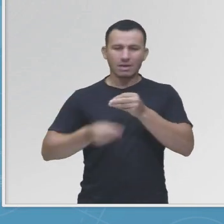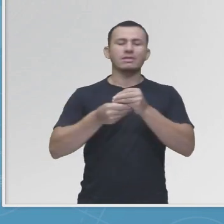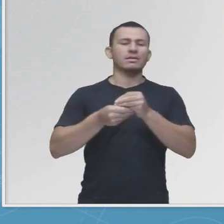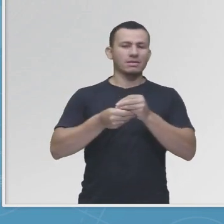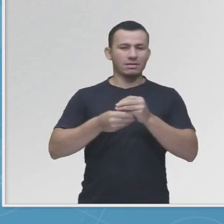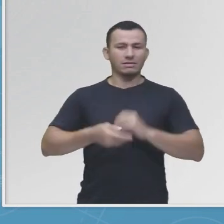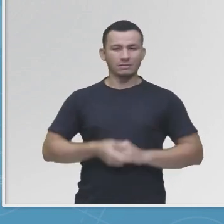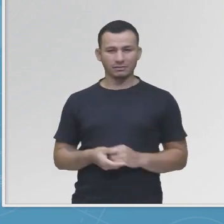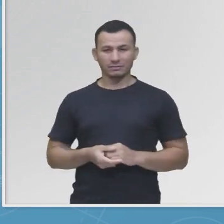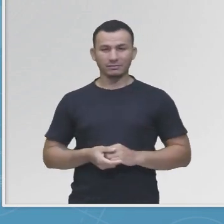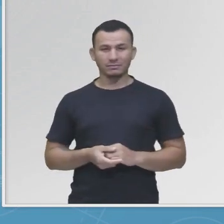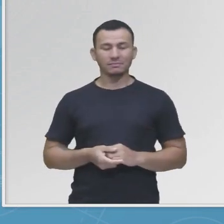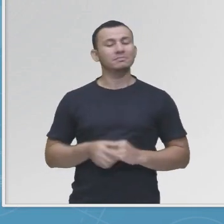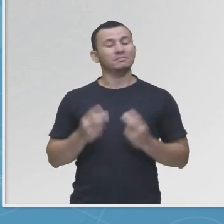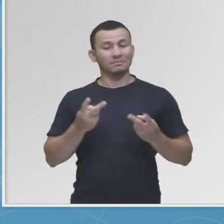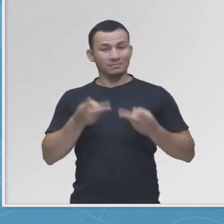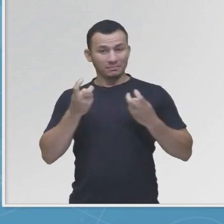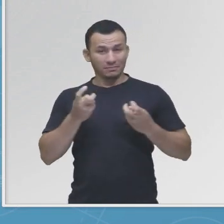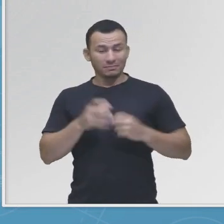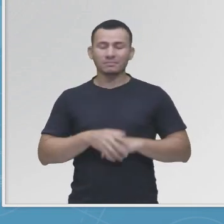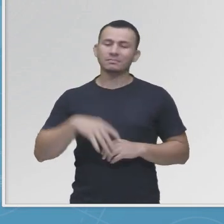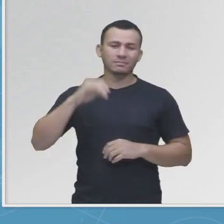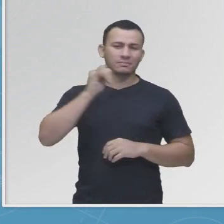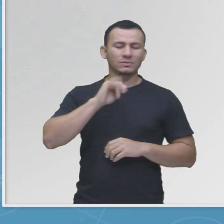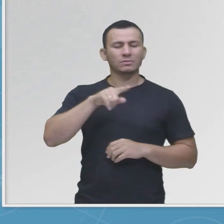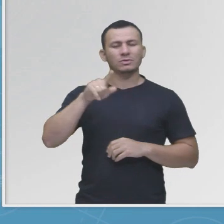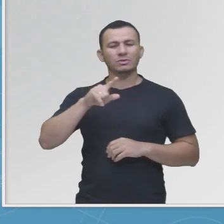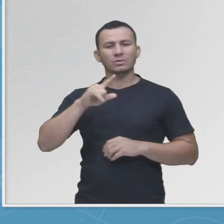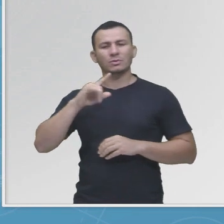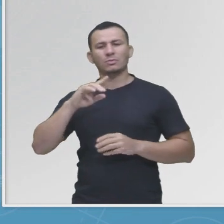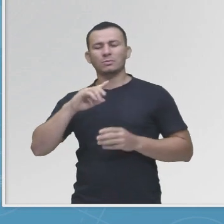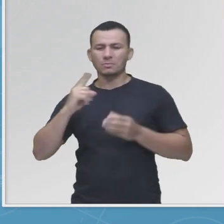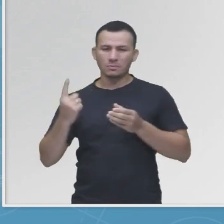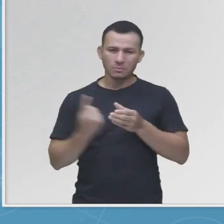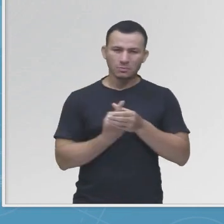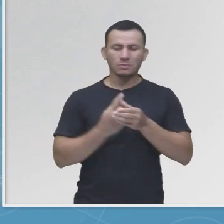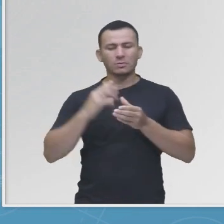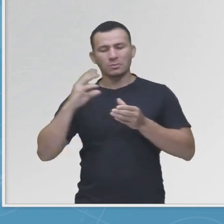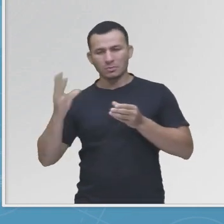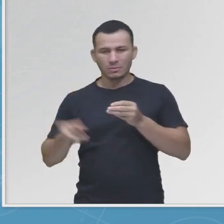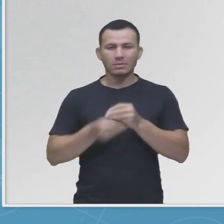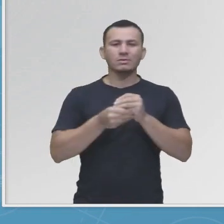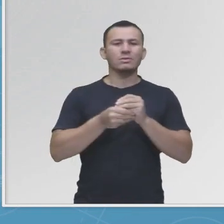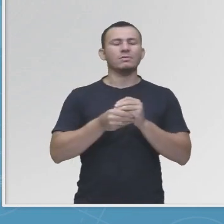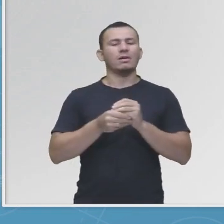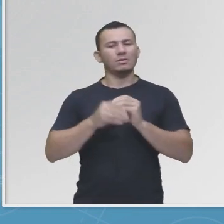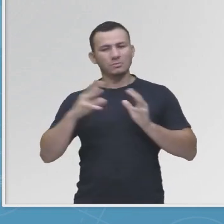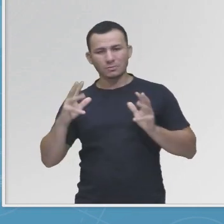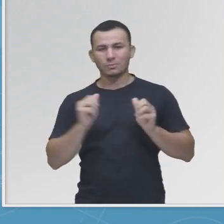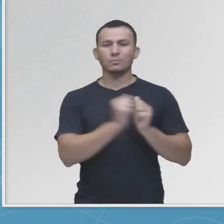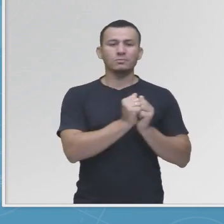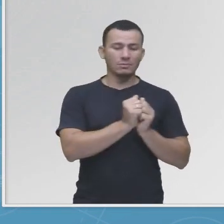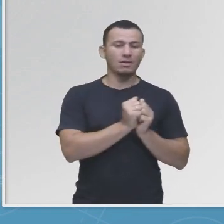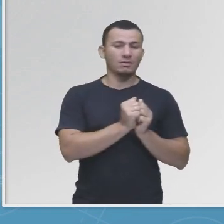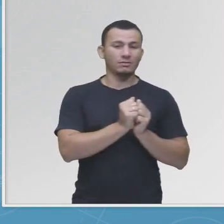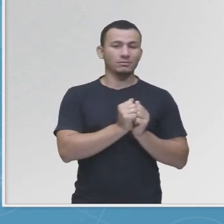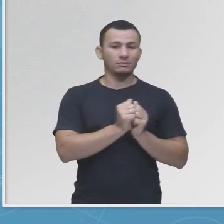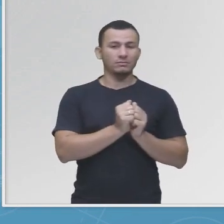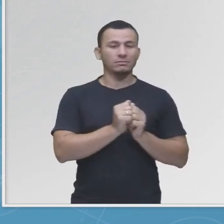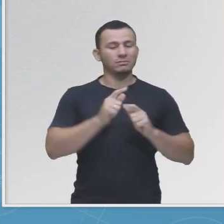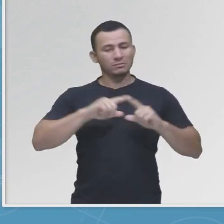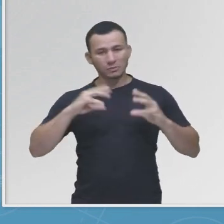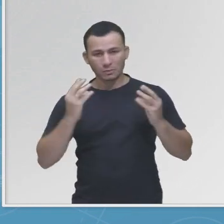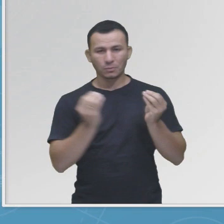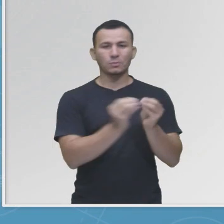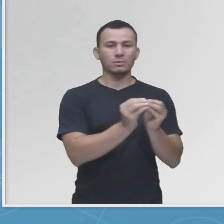acrescentar. Então, quando nós estamos adicionando, nós estamos reunindo, elementos que pertencem